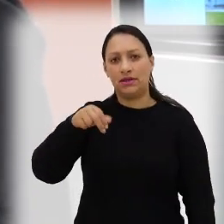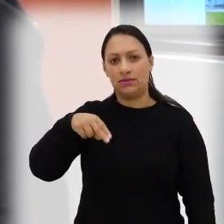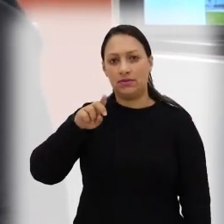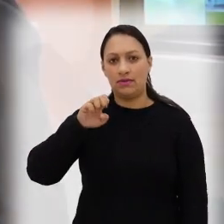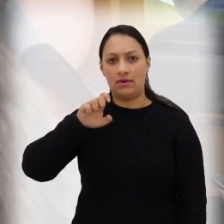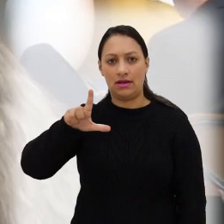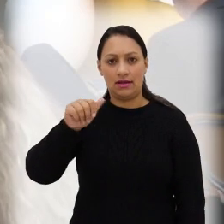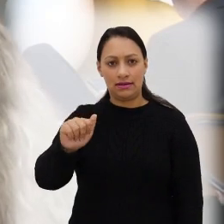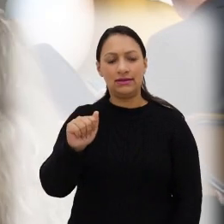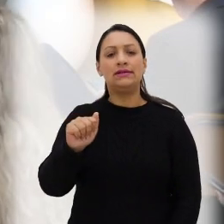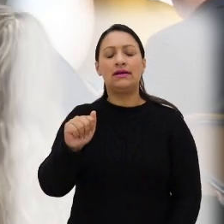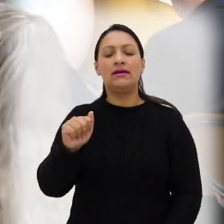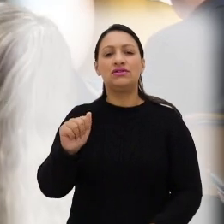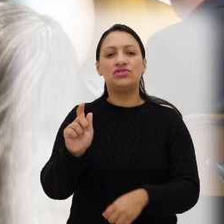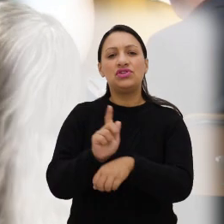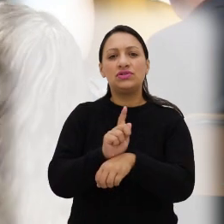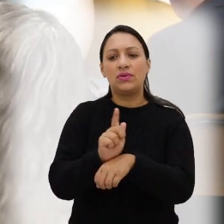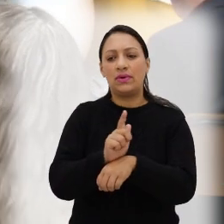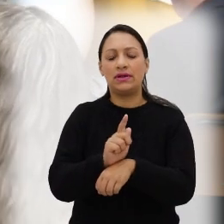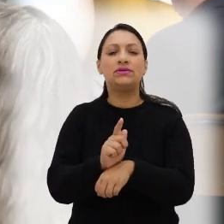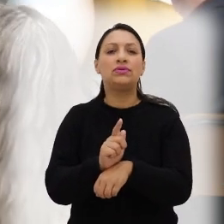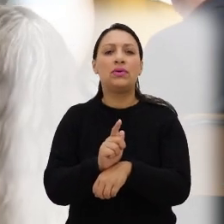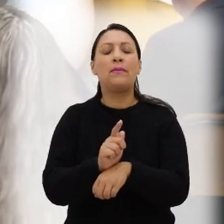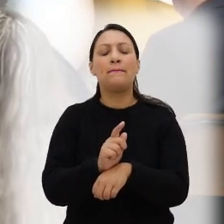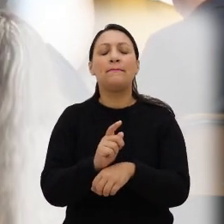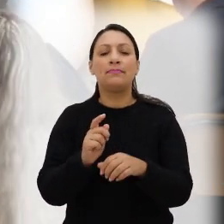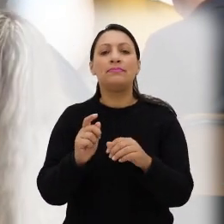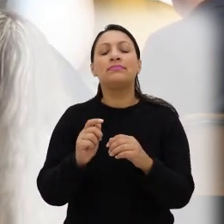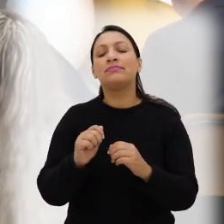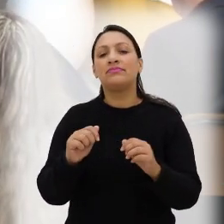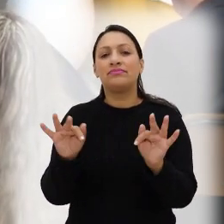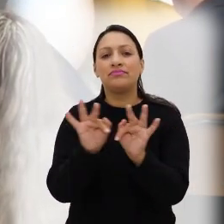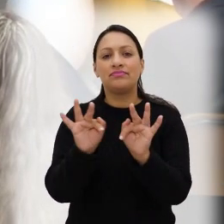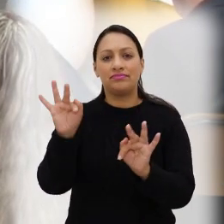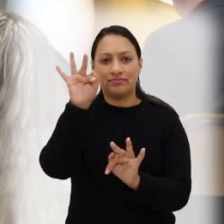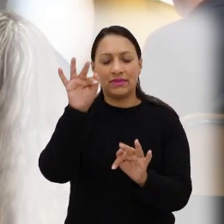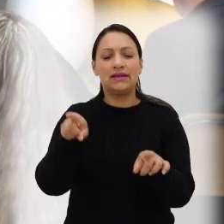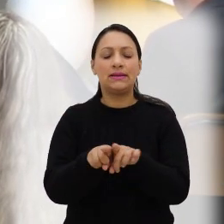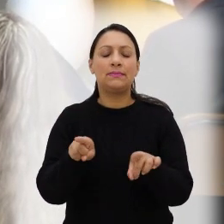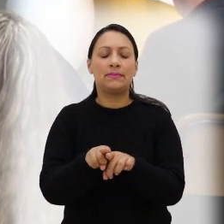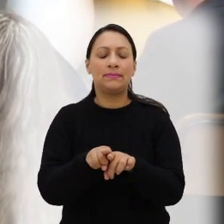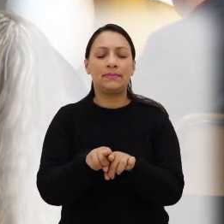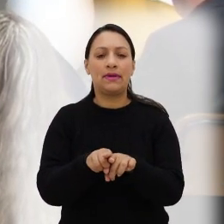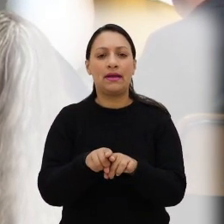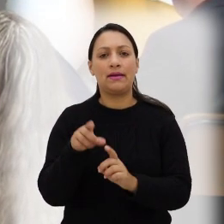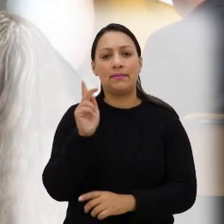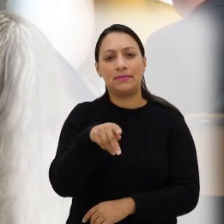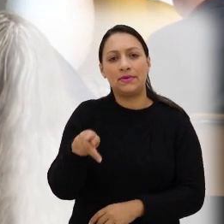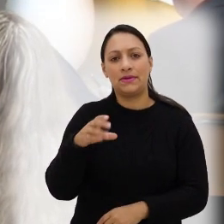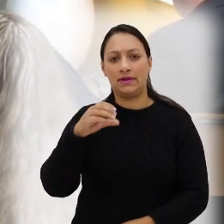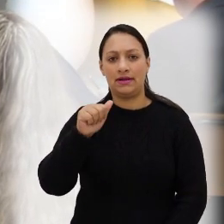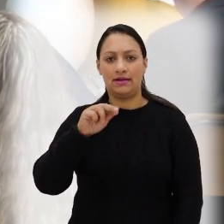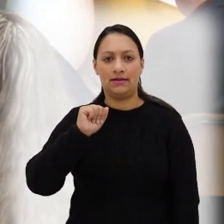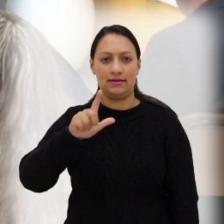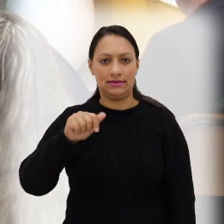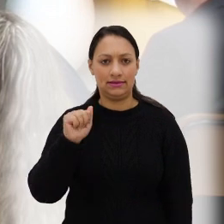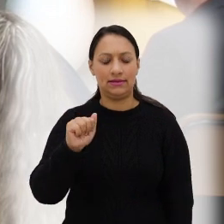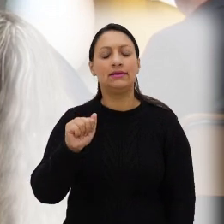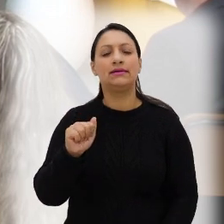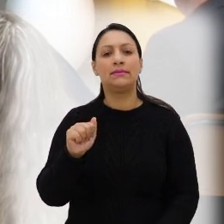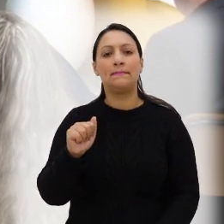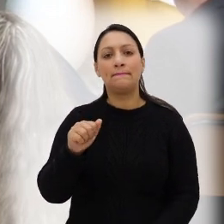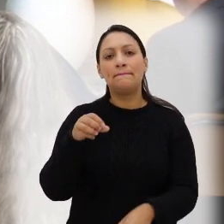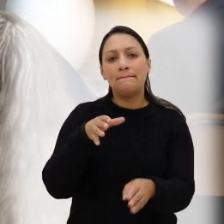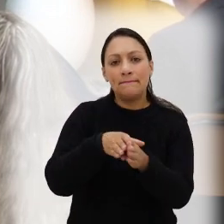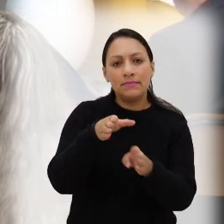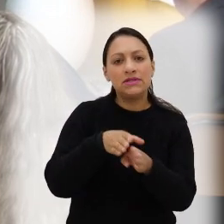gestora do Parque Tecnológico, do Fevale Tech Park, e a professora Carla Adam, que é a nossa mentora responsável por esse programa